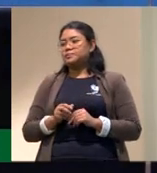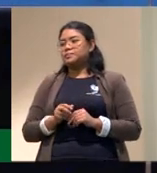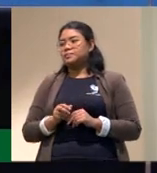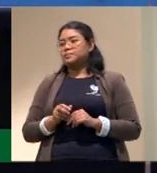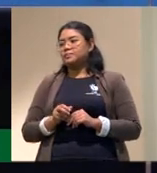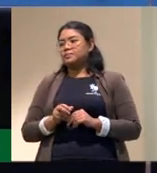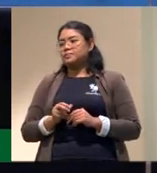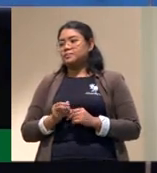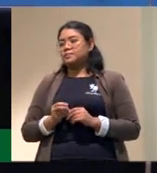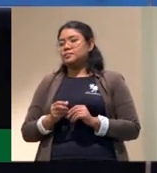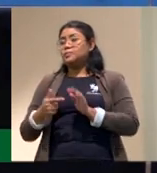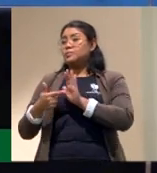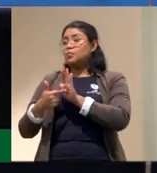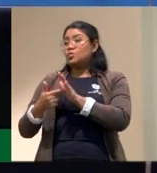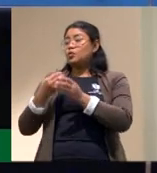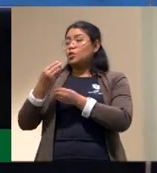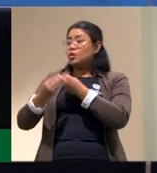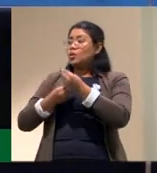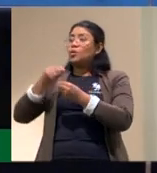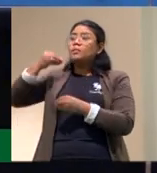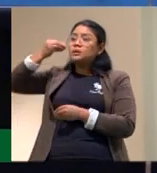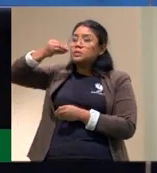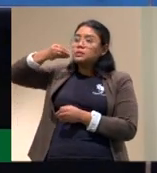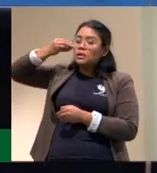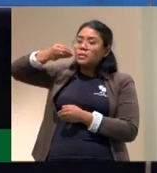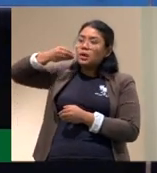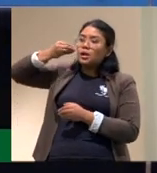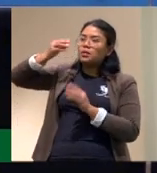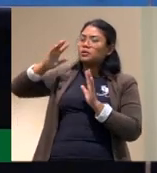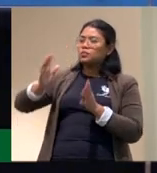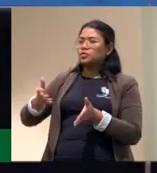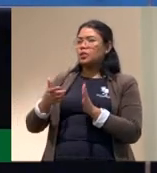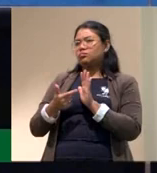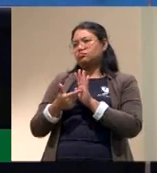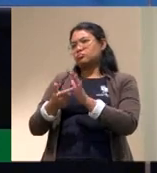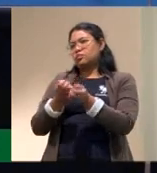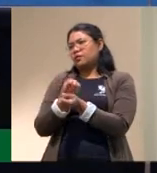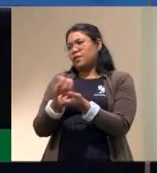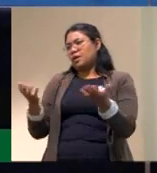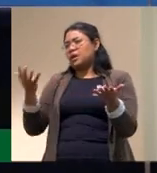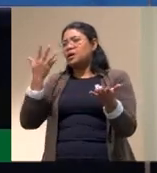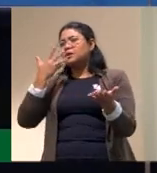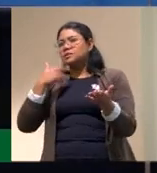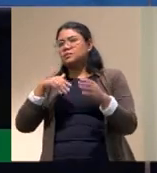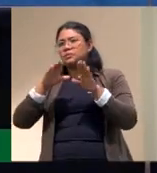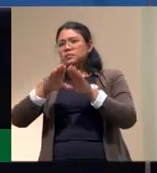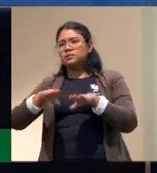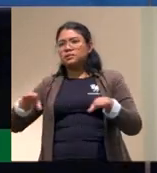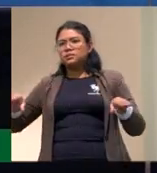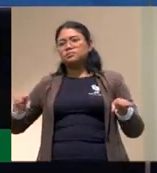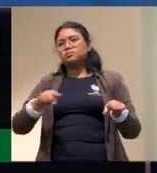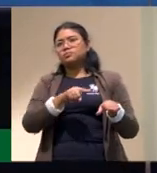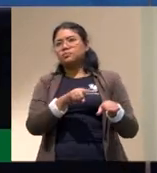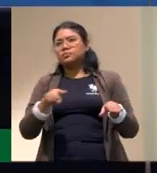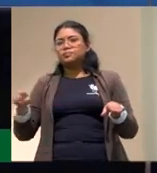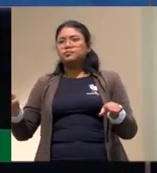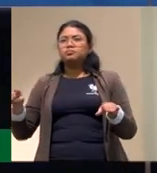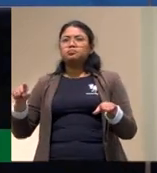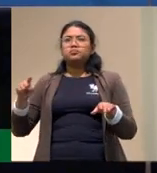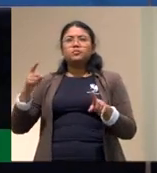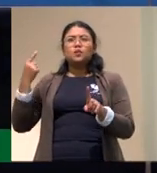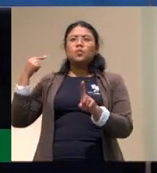delimitar um pouco esses âmbitos da experiência que nós vamos oferecer às crianças, né, com essa